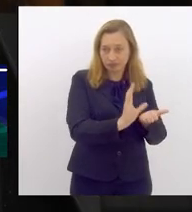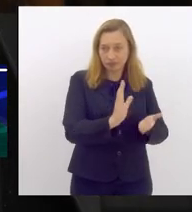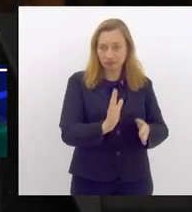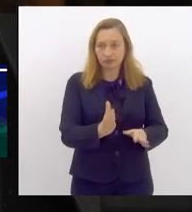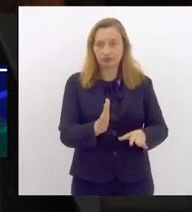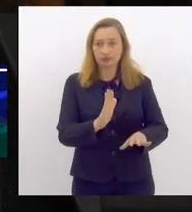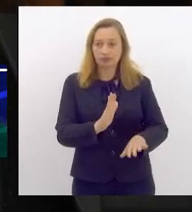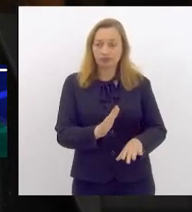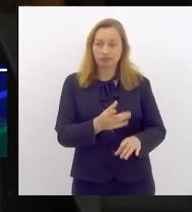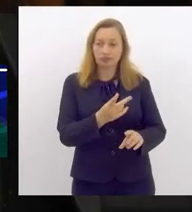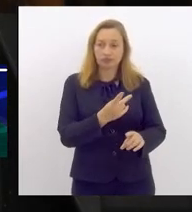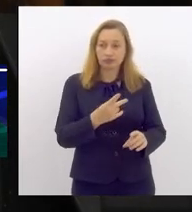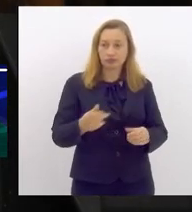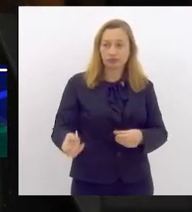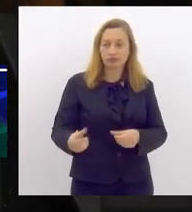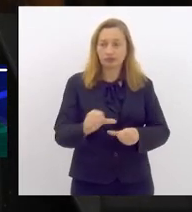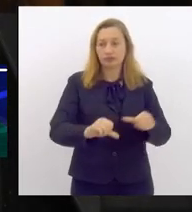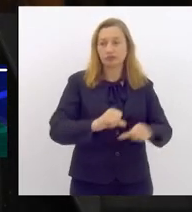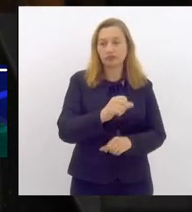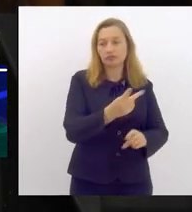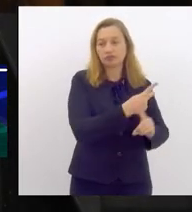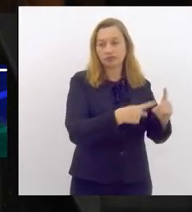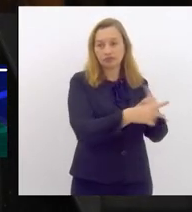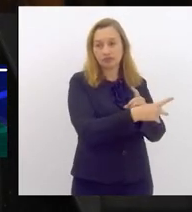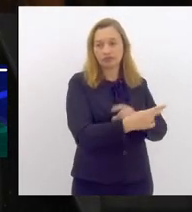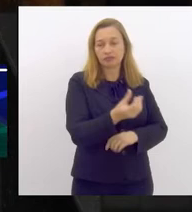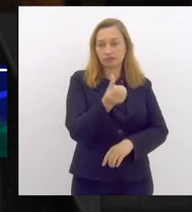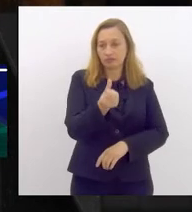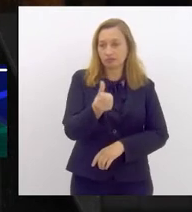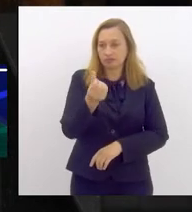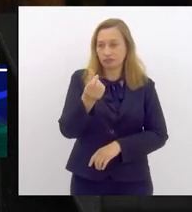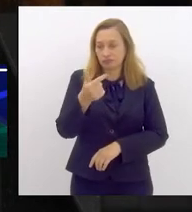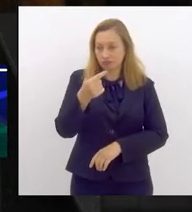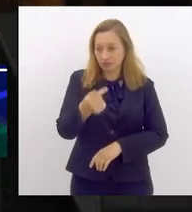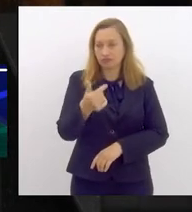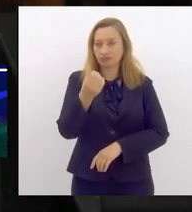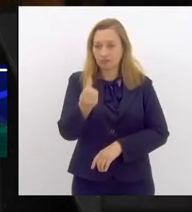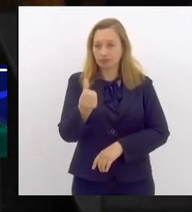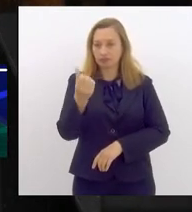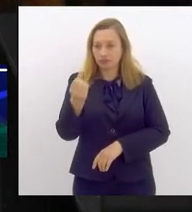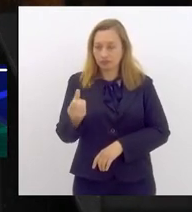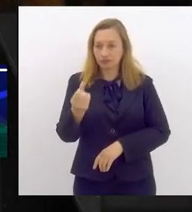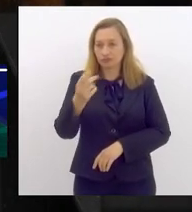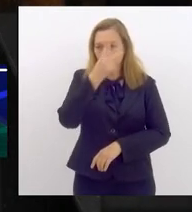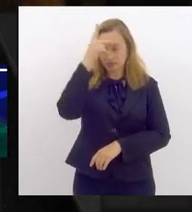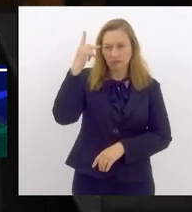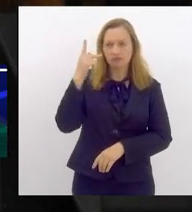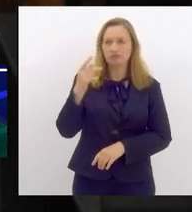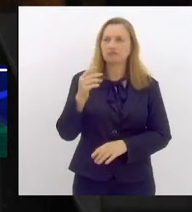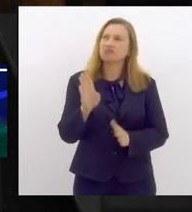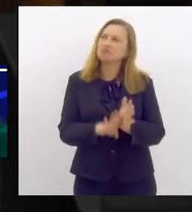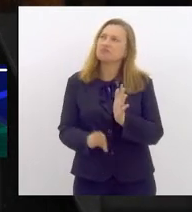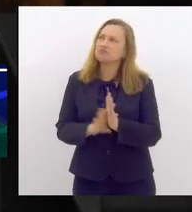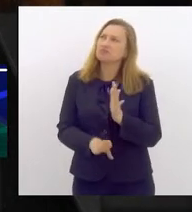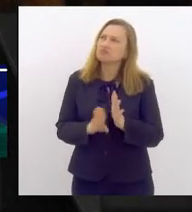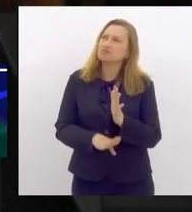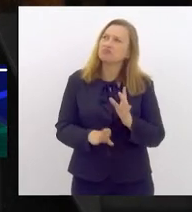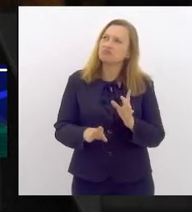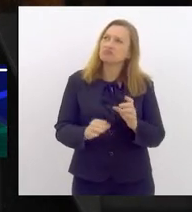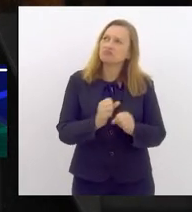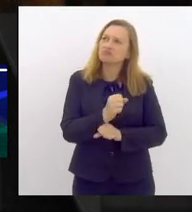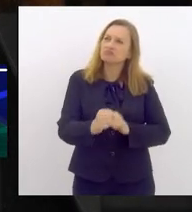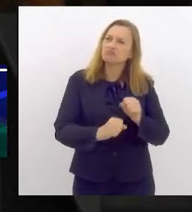Generoso 766 pessoas Isso daria um gasto anual na ordem dos